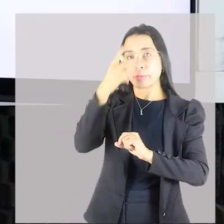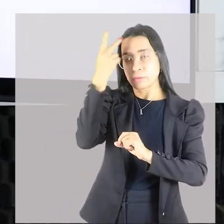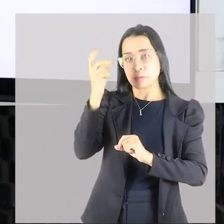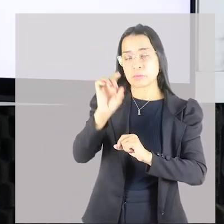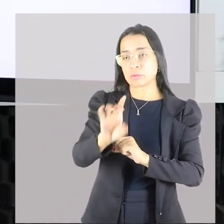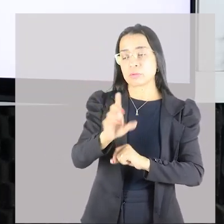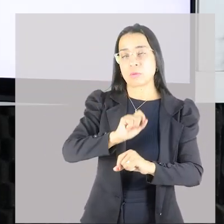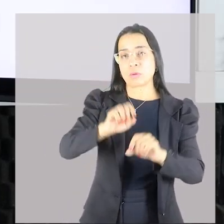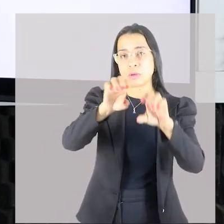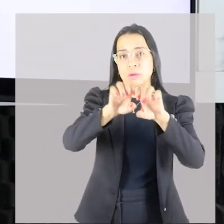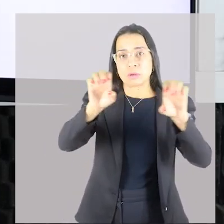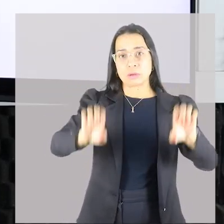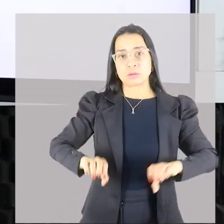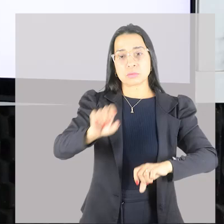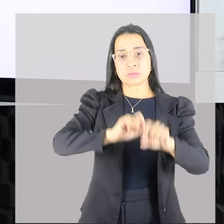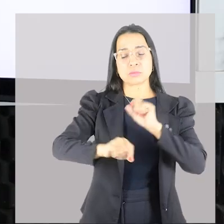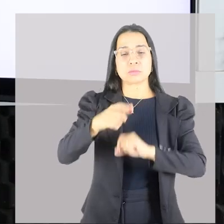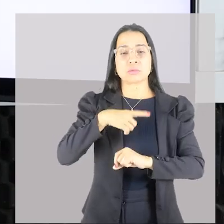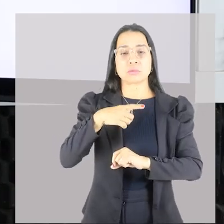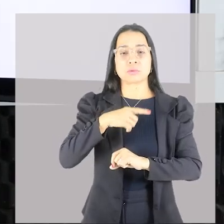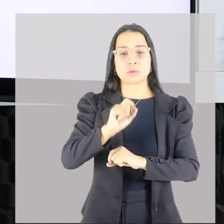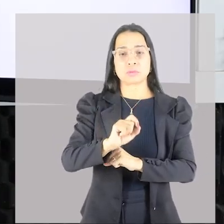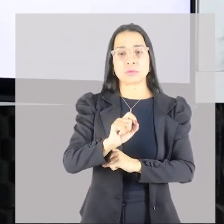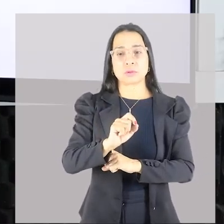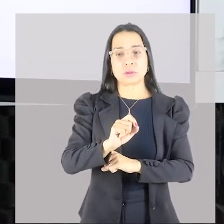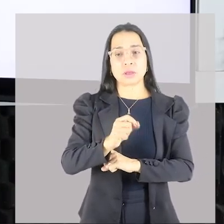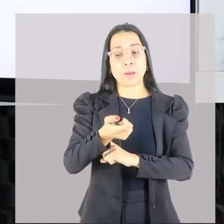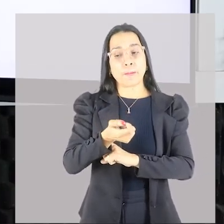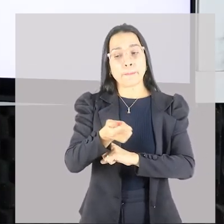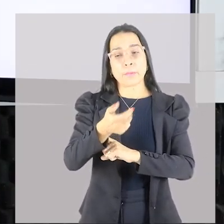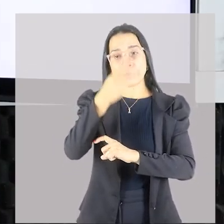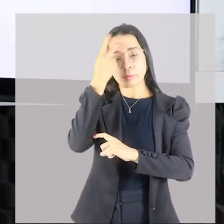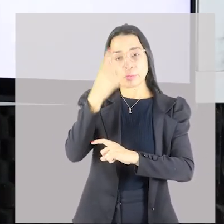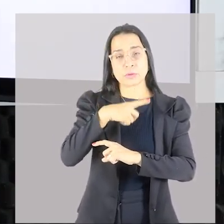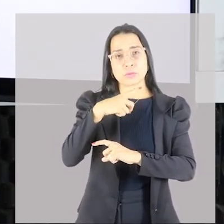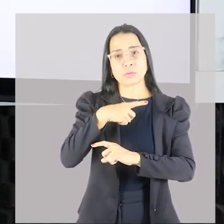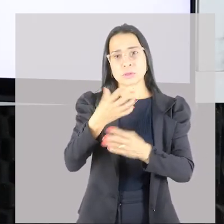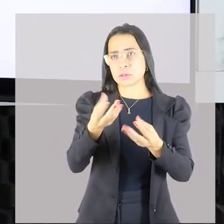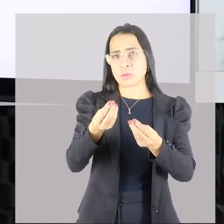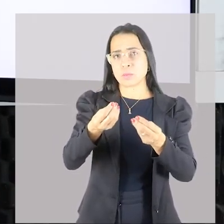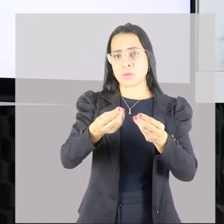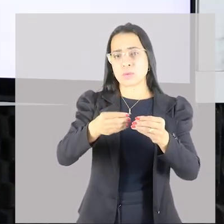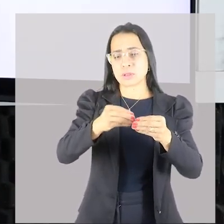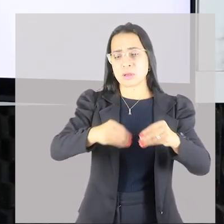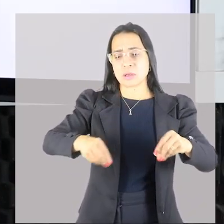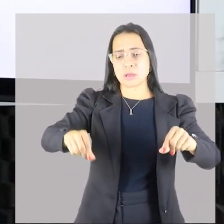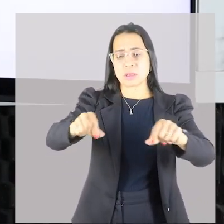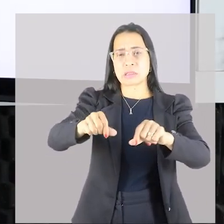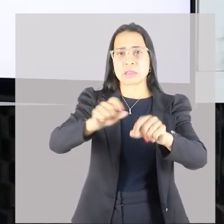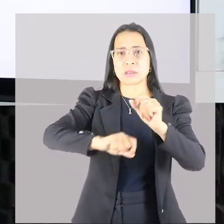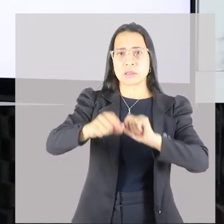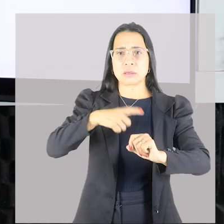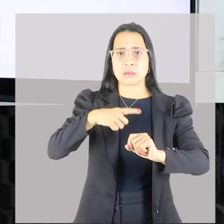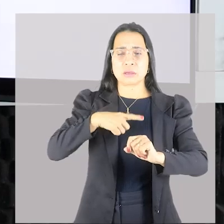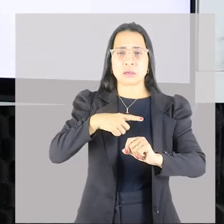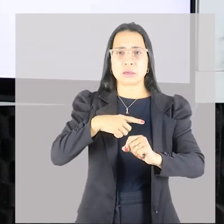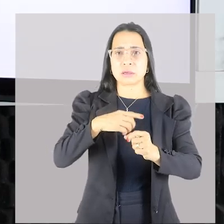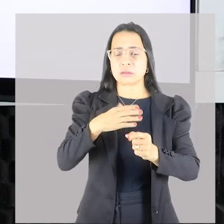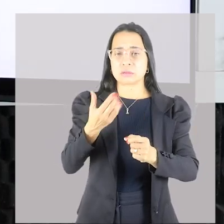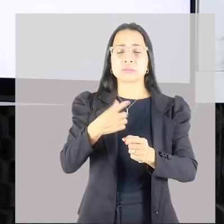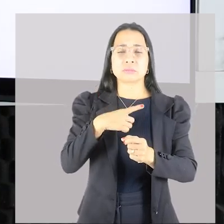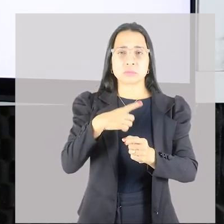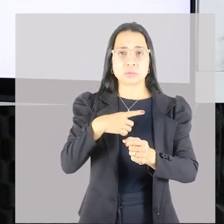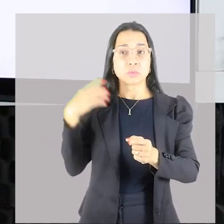essa estrutura de ter pouca gente no Brasil que tem muita terra, ela já existe desde o começo da